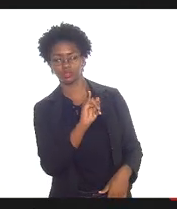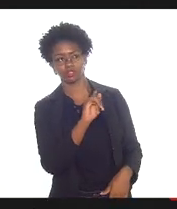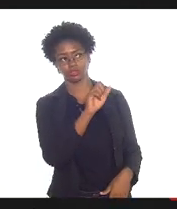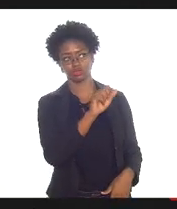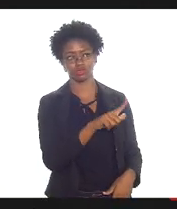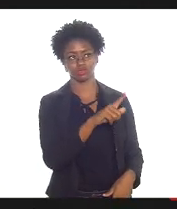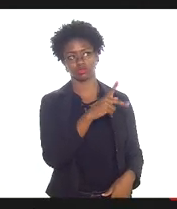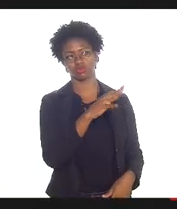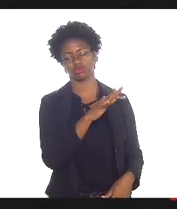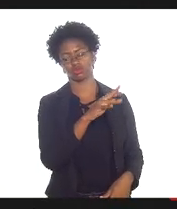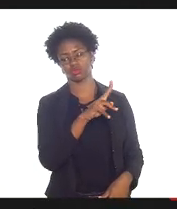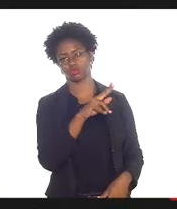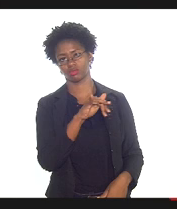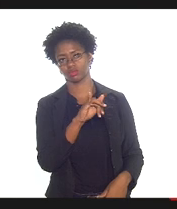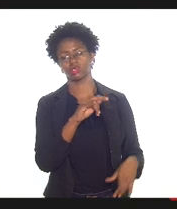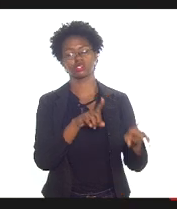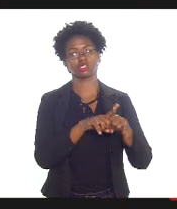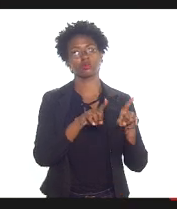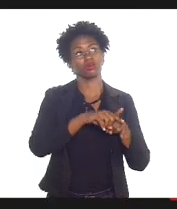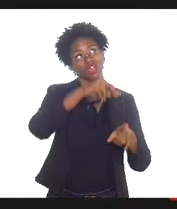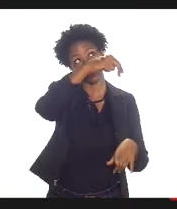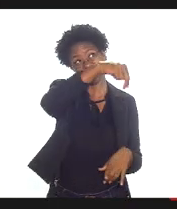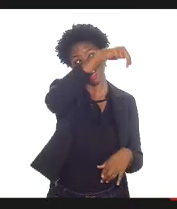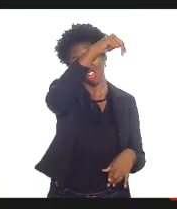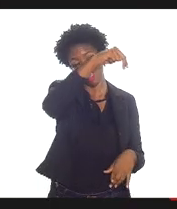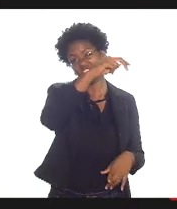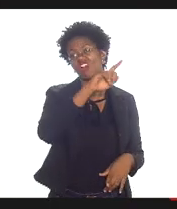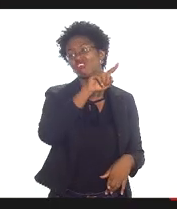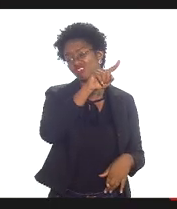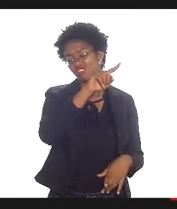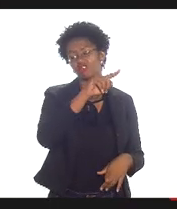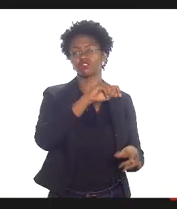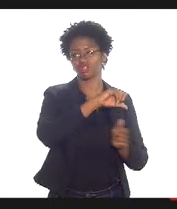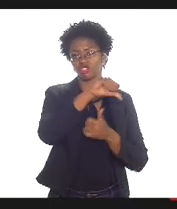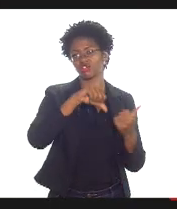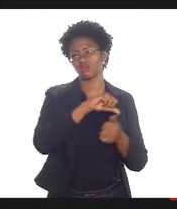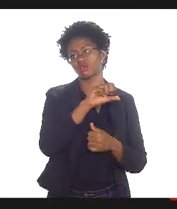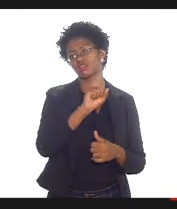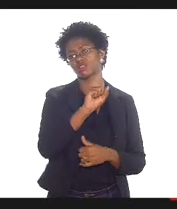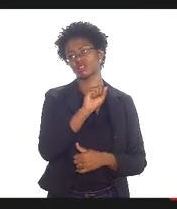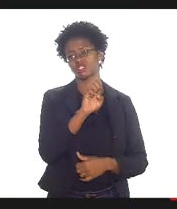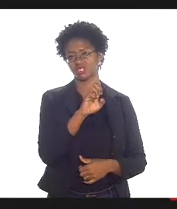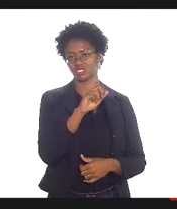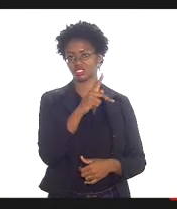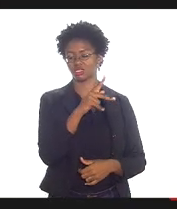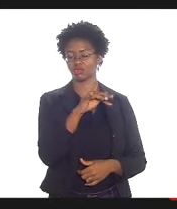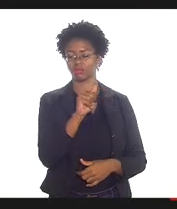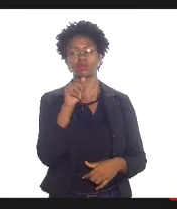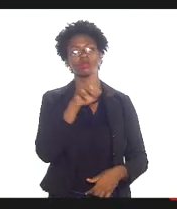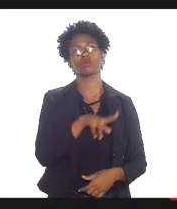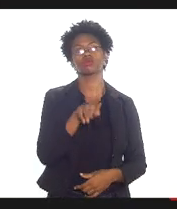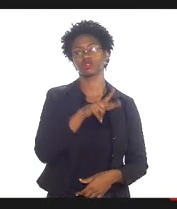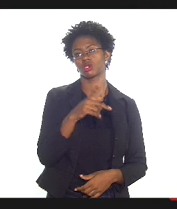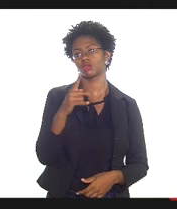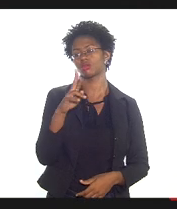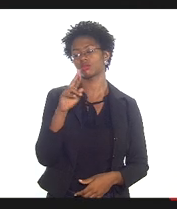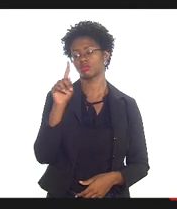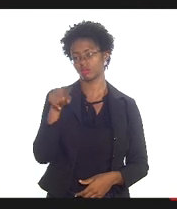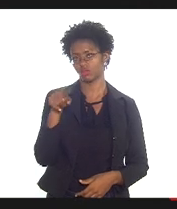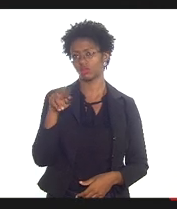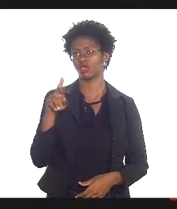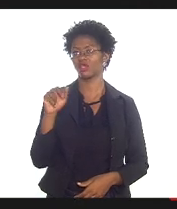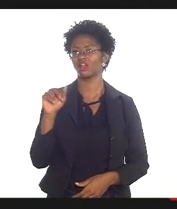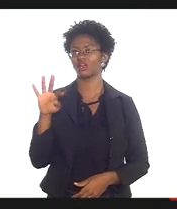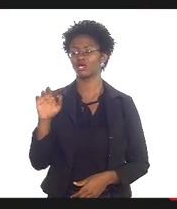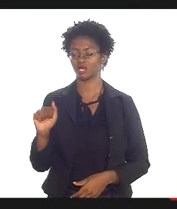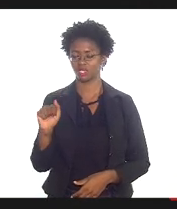e à área nordeste de Tupi, que se transformou em Sépia, vamos dizer, a prorrata deles não poderia ser abatida